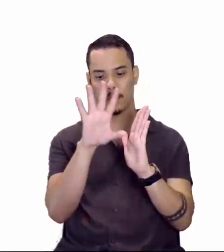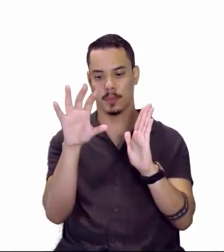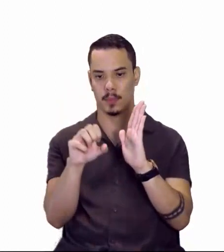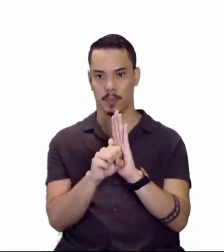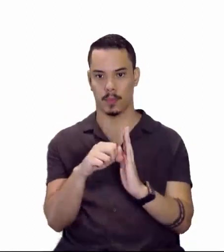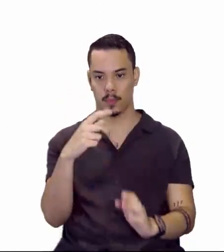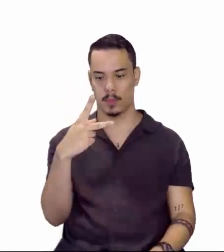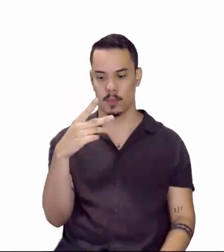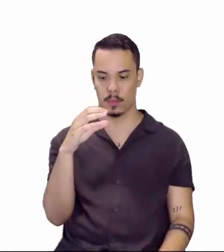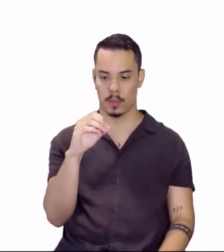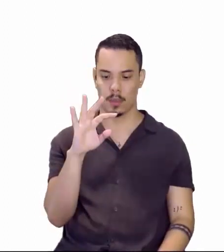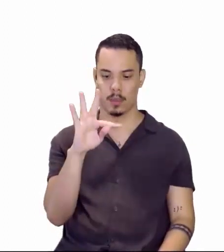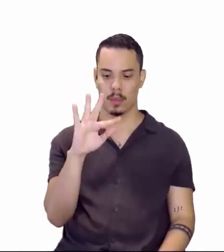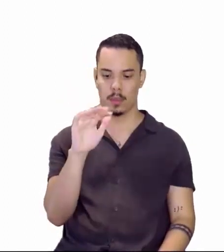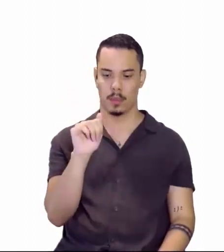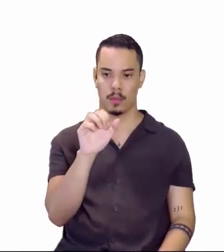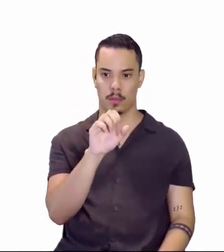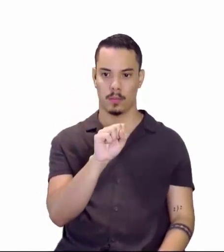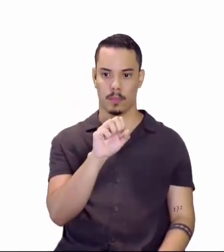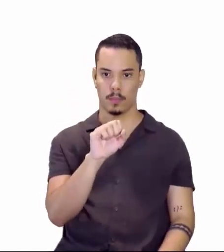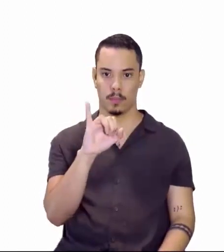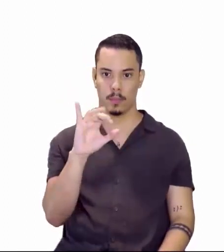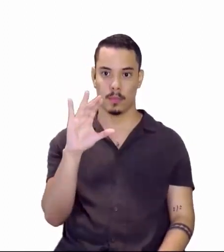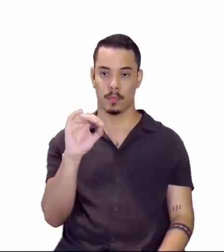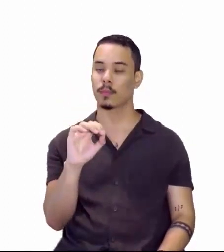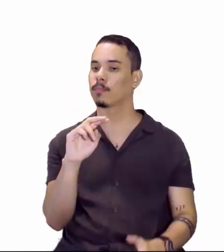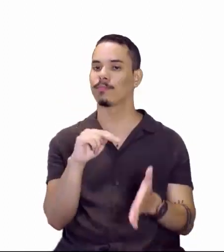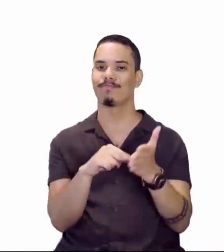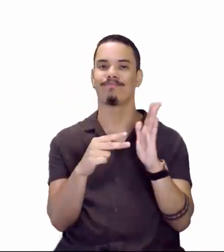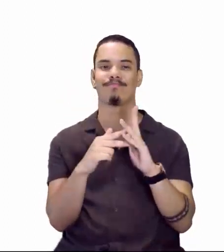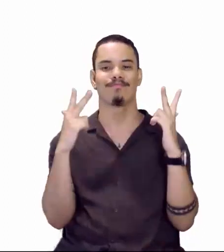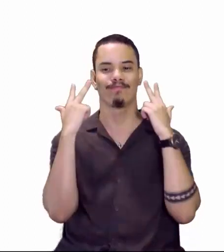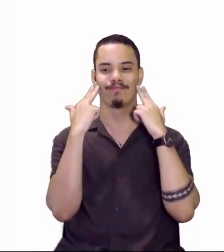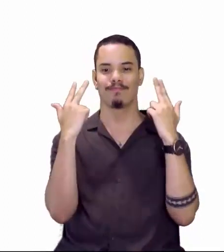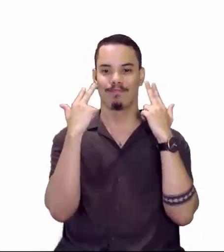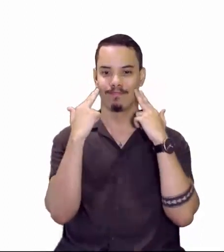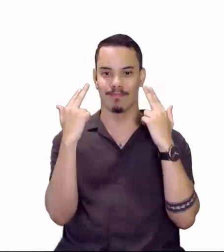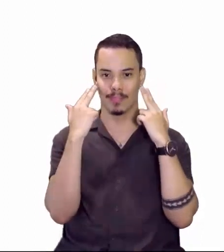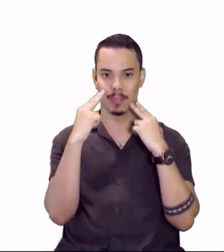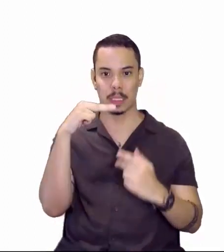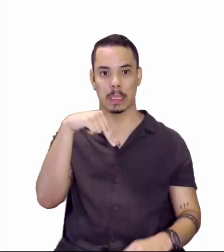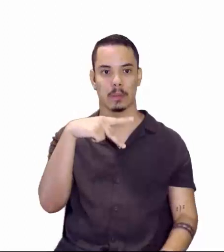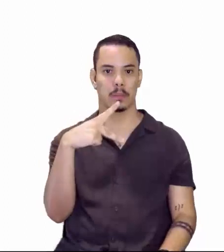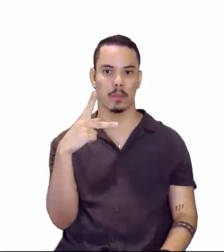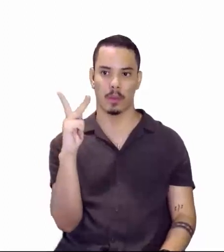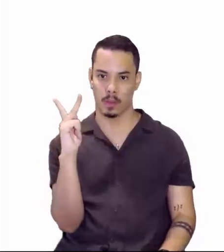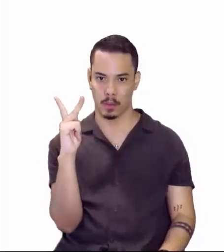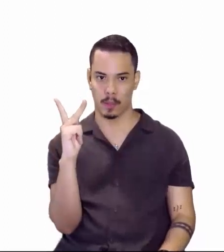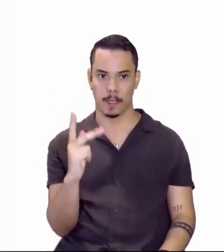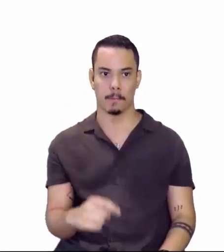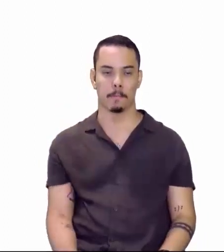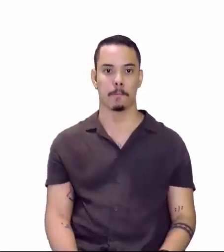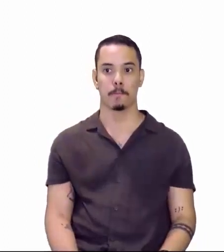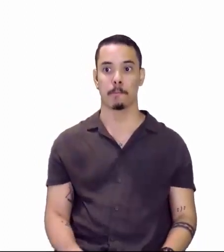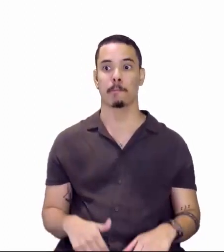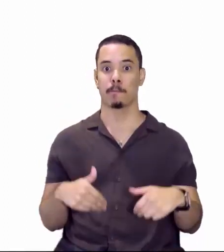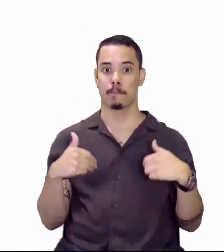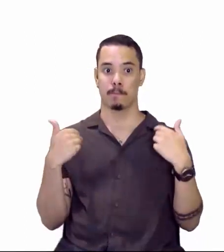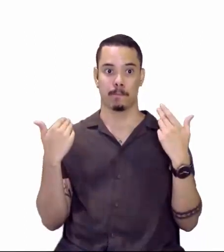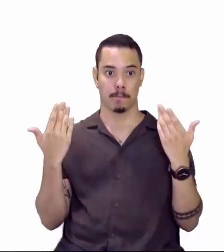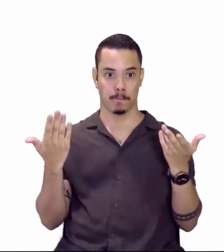Não esqueça, hein? É a famosa expressão NPK. Diante